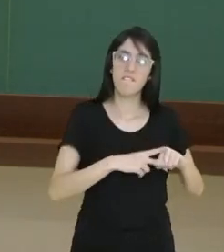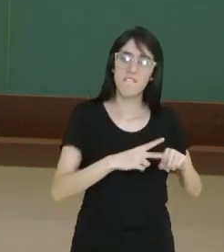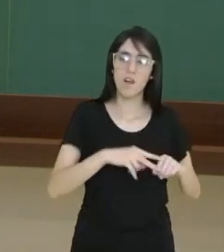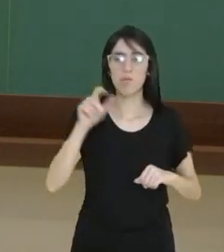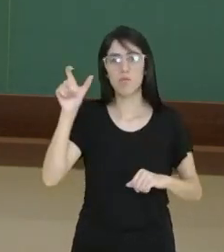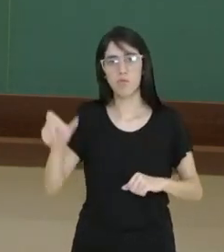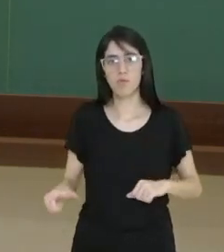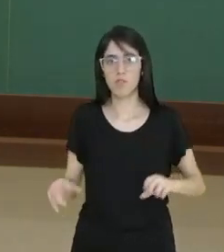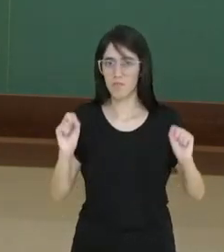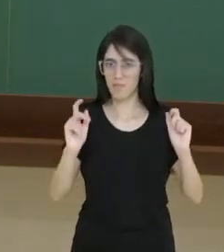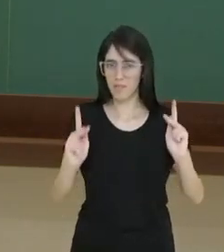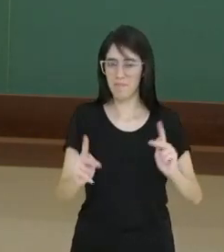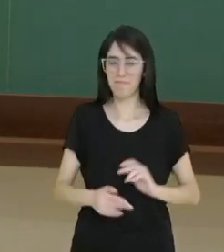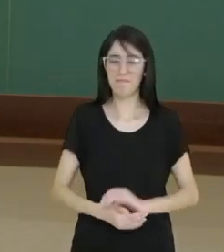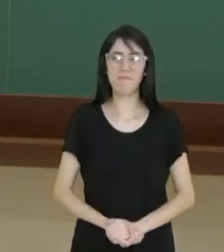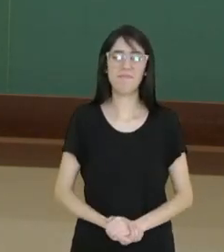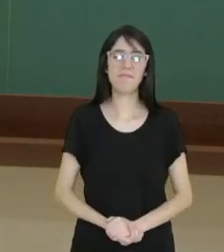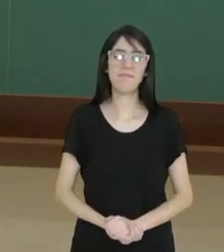sujeito, beleza?